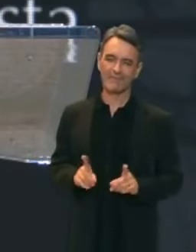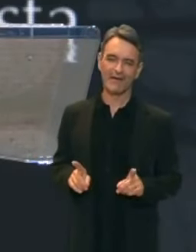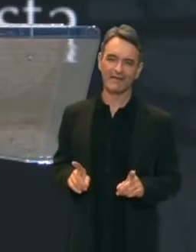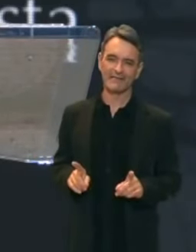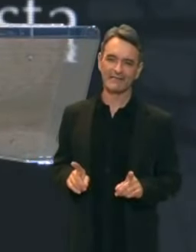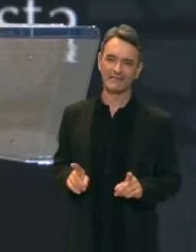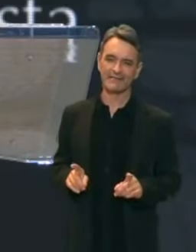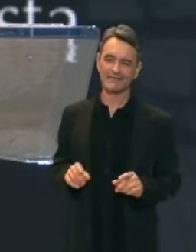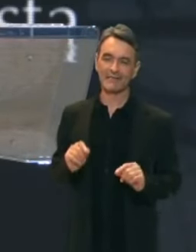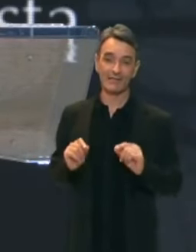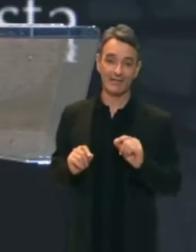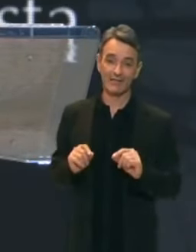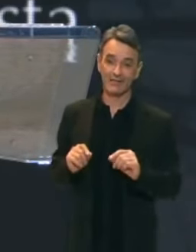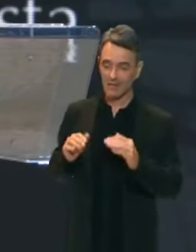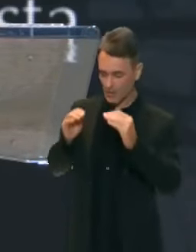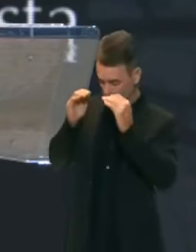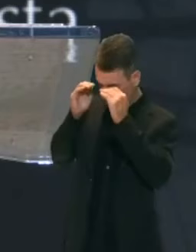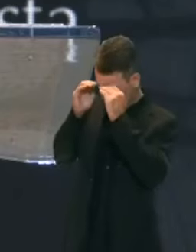obedecer a Deus,